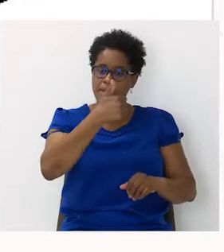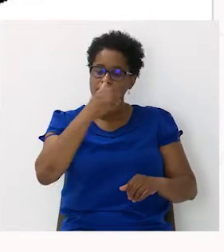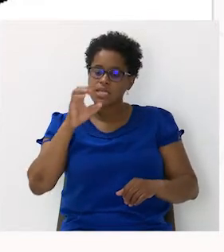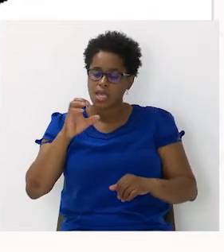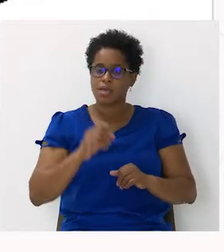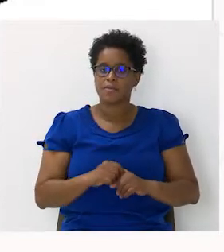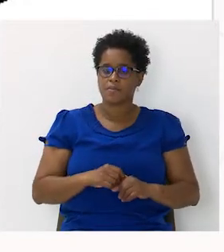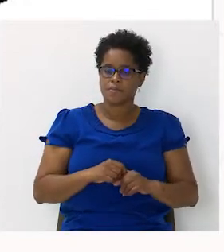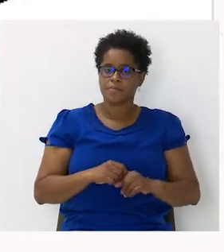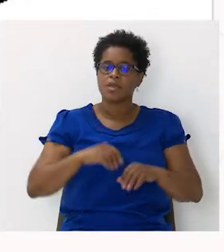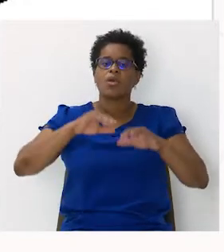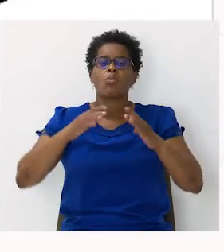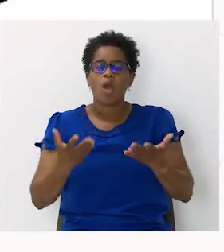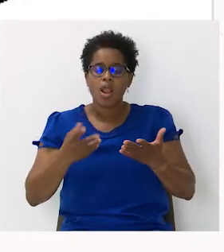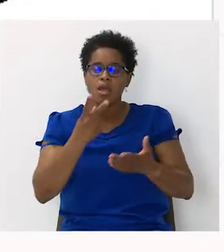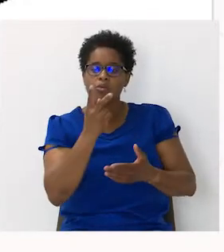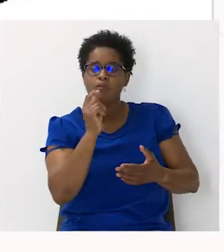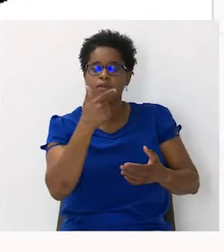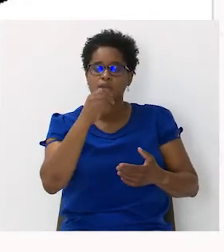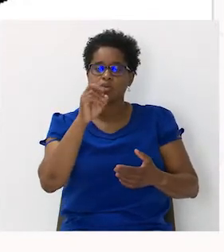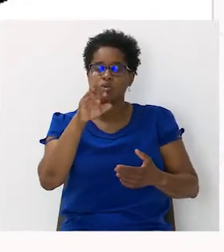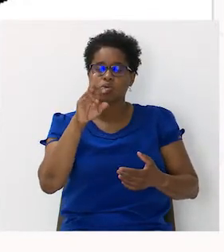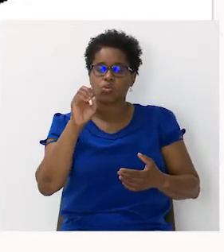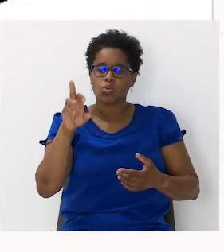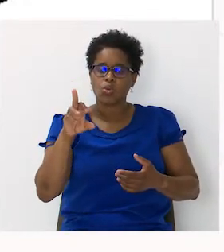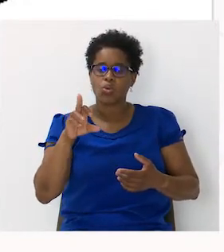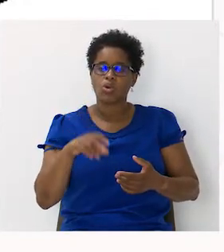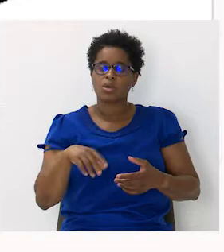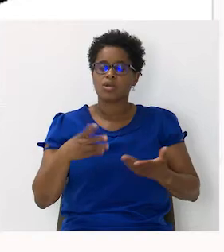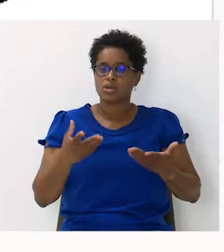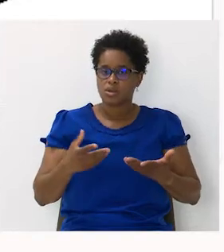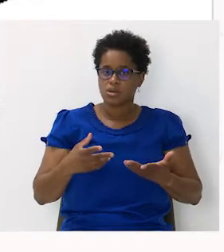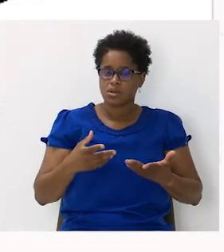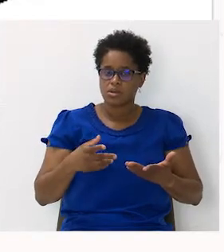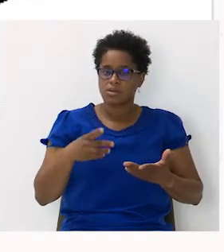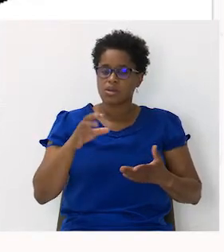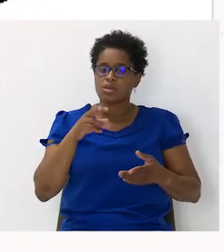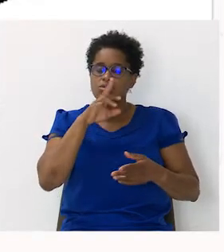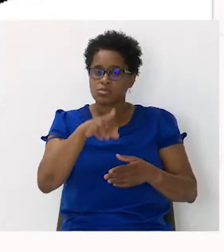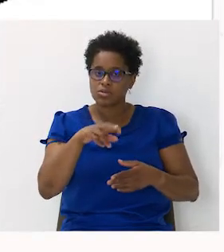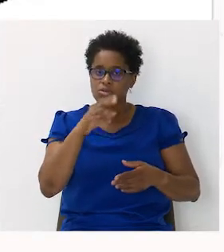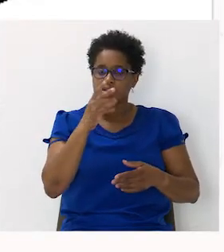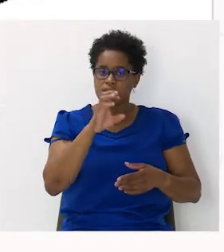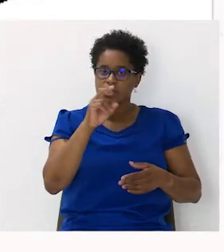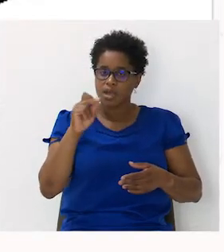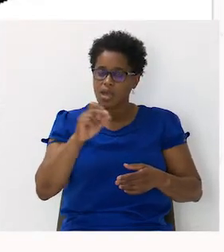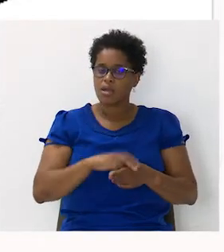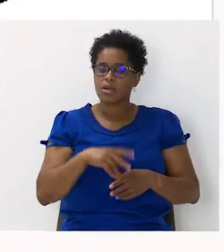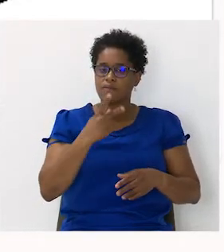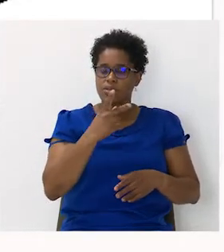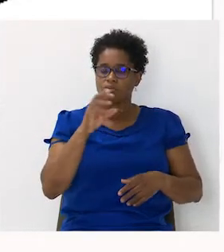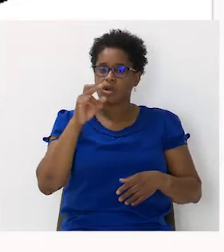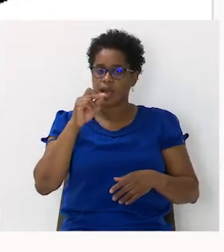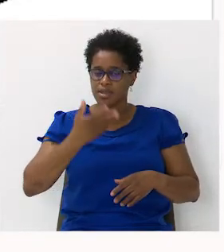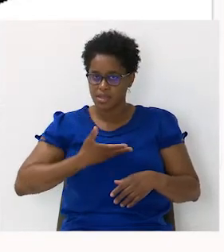BC, qual é o vetor resultante? É CA, vetor DA, vetor